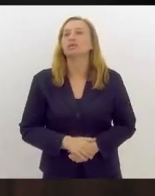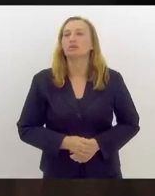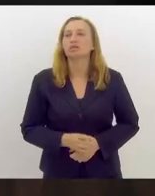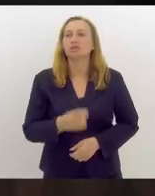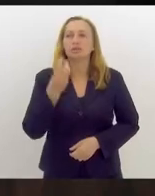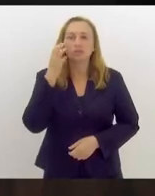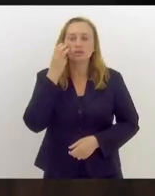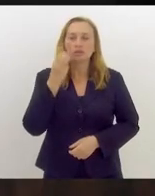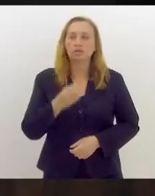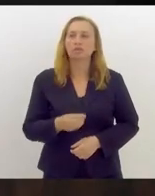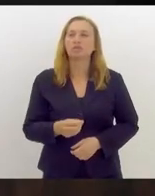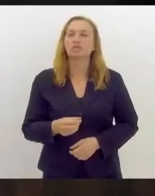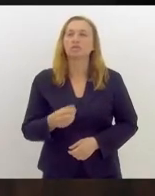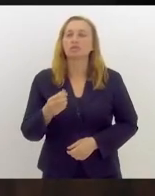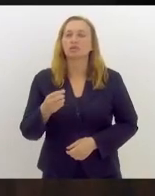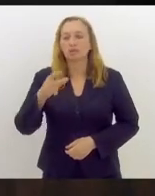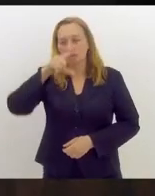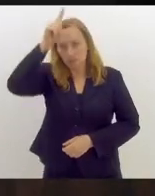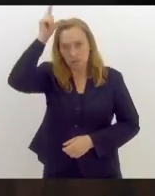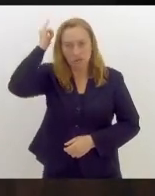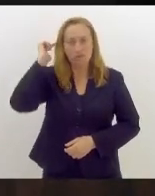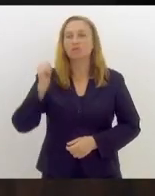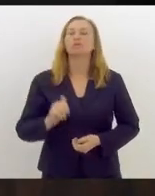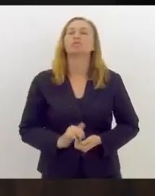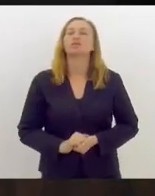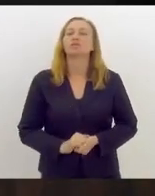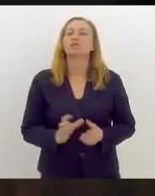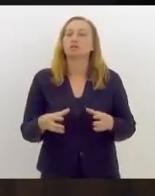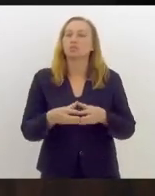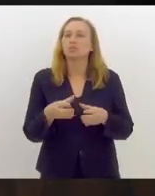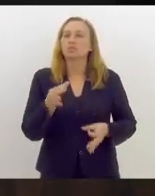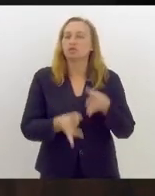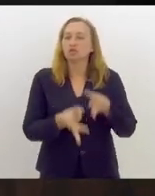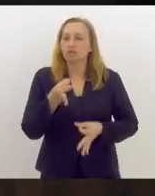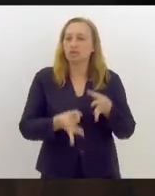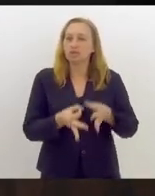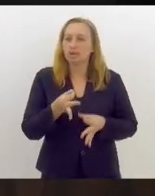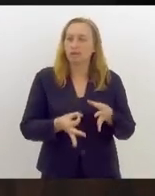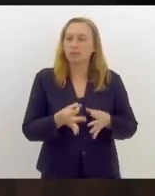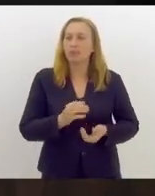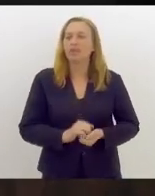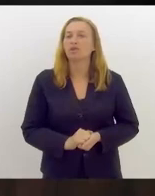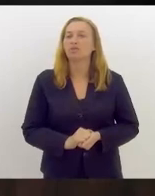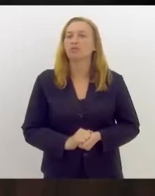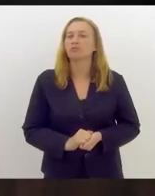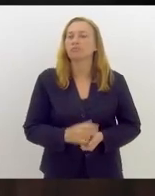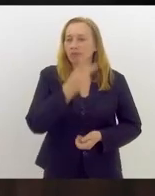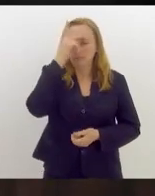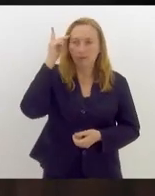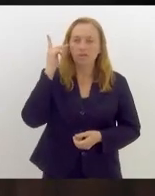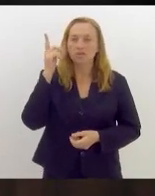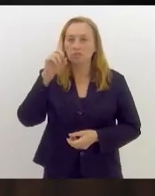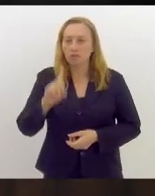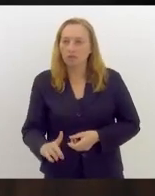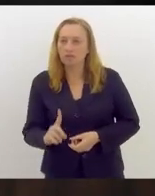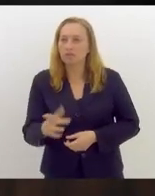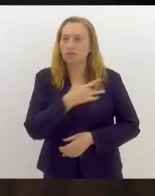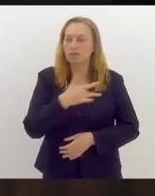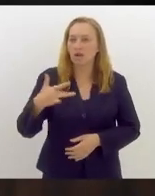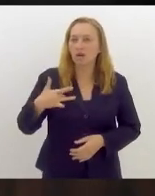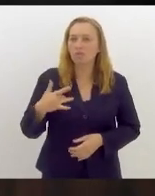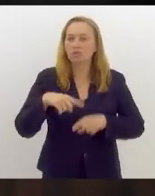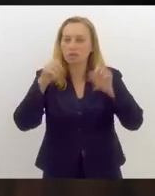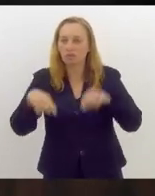Rejane Valdete Carneiro Luiz Paulo pendentes parecidas das comissões de Justiça da pessoa com deficiência de saúde